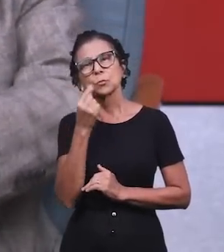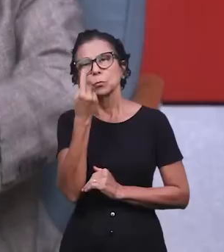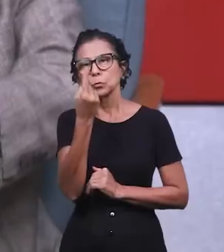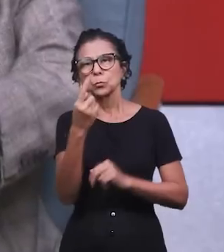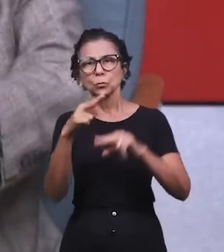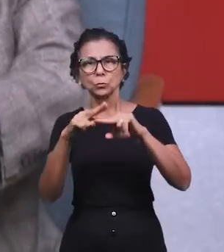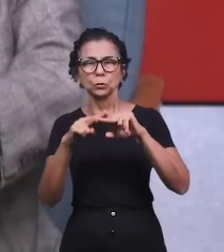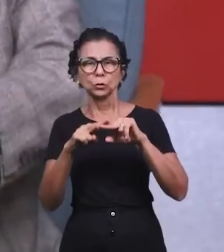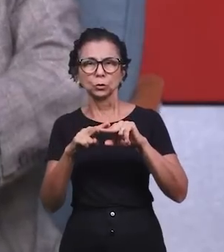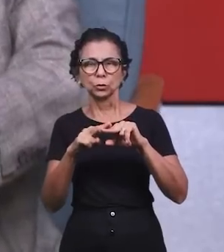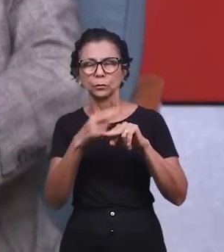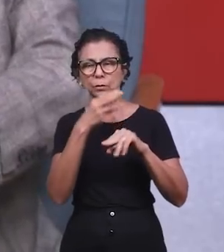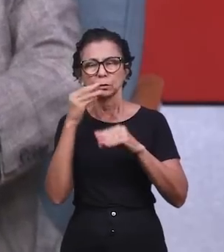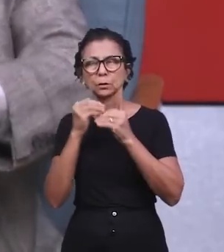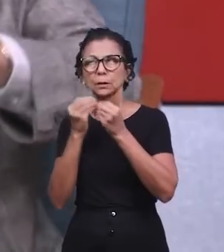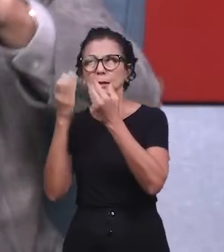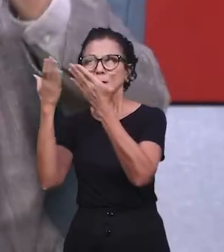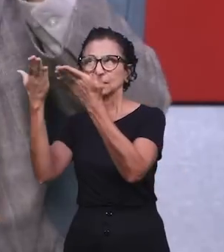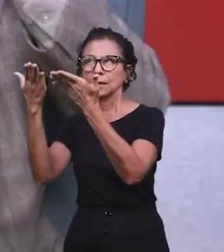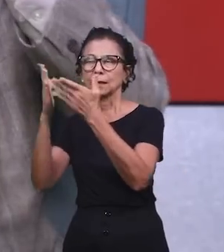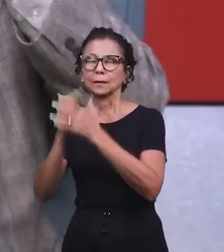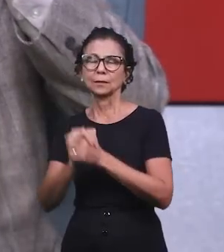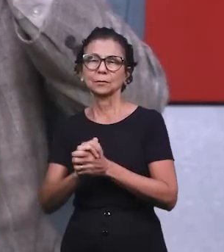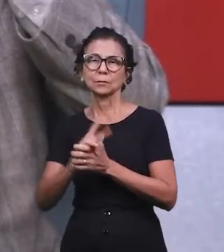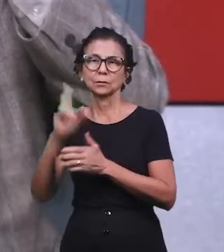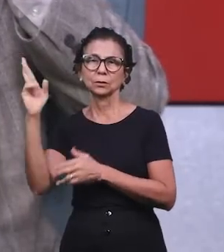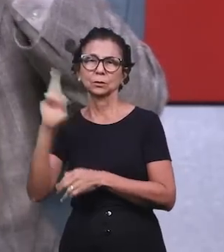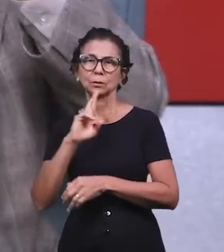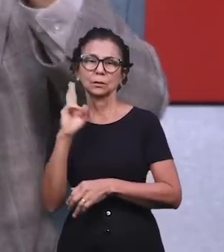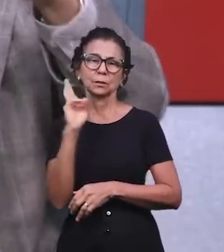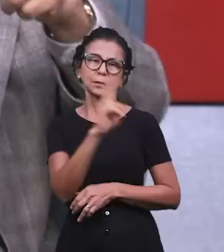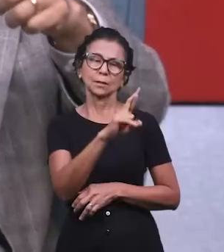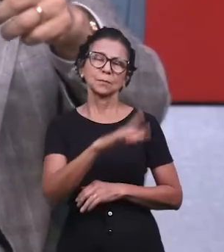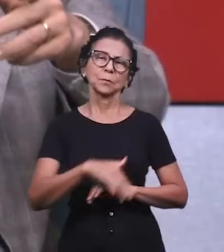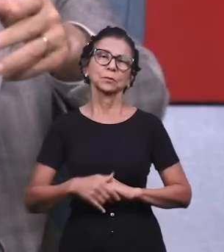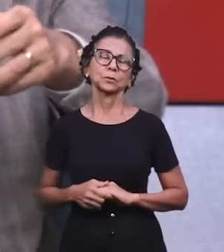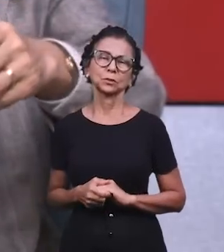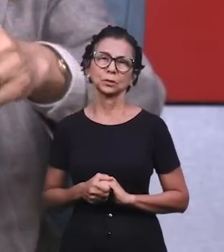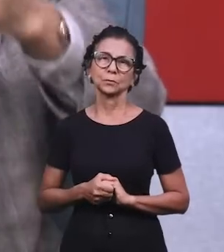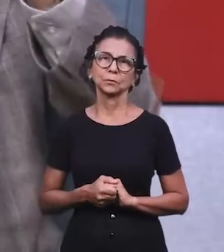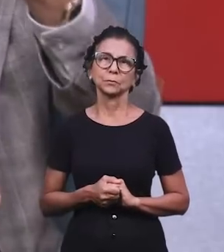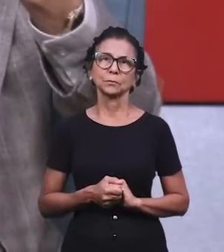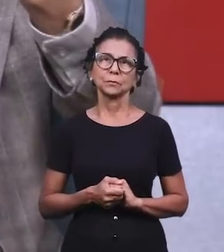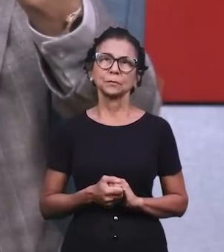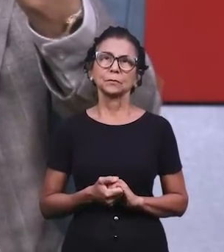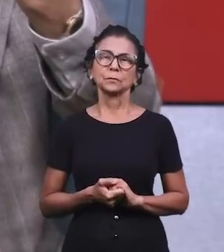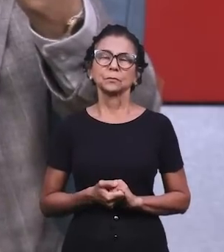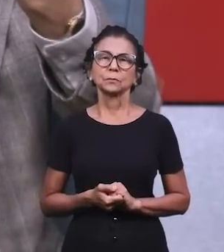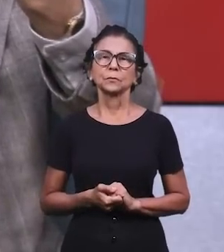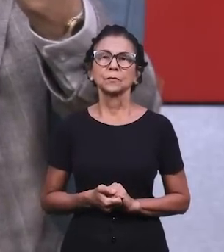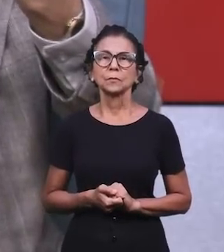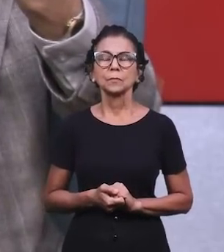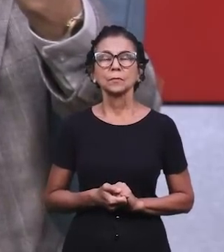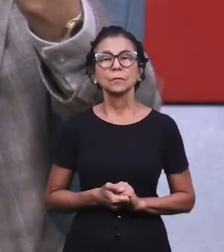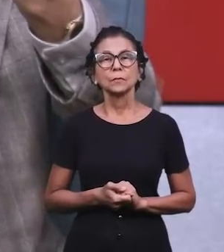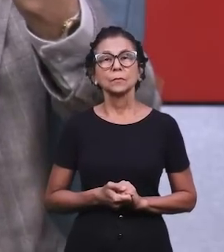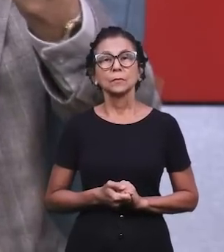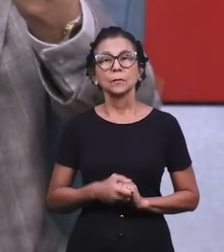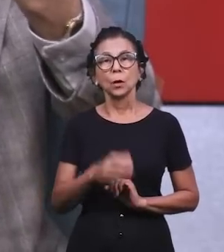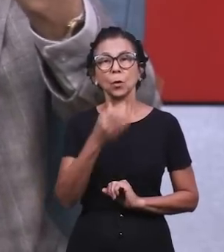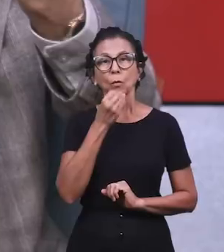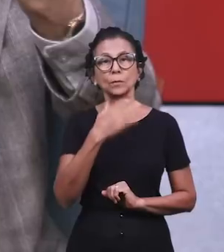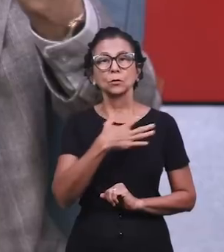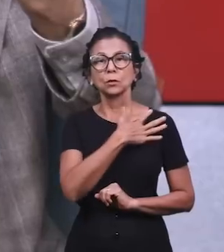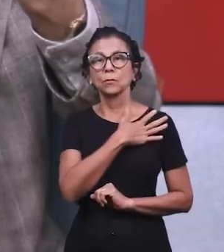entrega o jejum, a ordem é dada. Ele chegou ali, diz uma palavra, dá